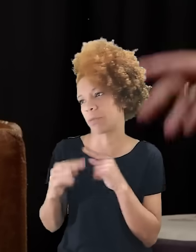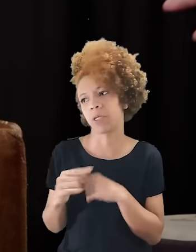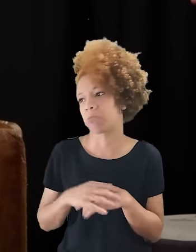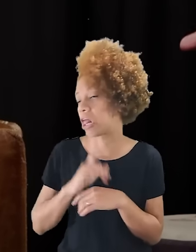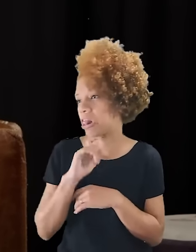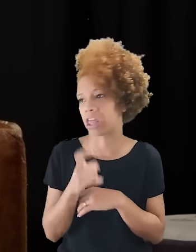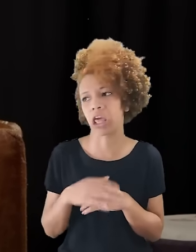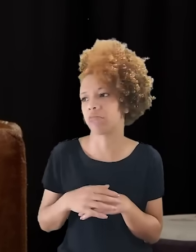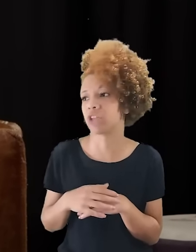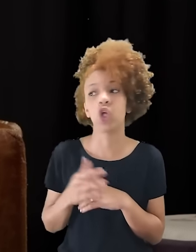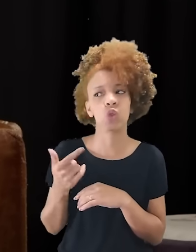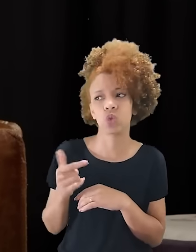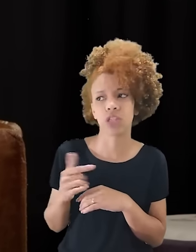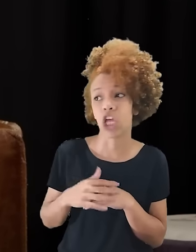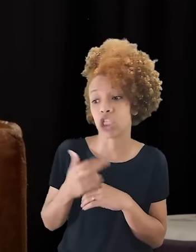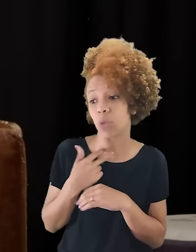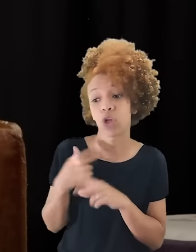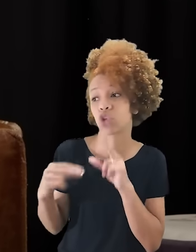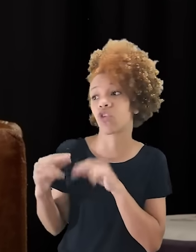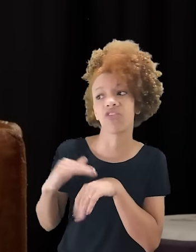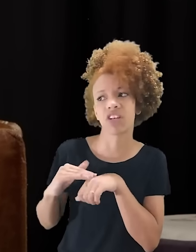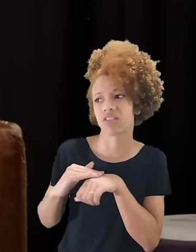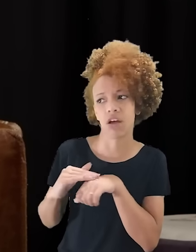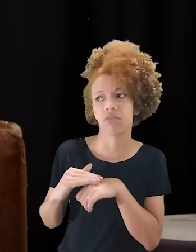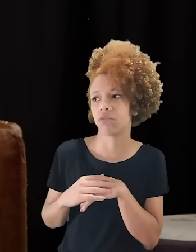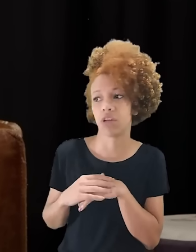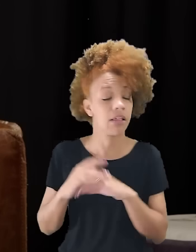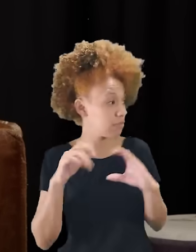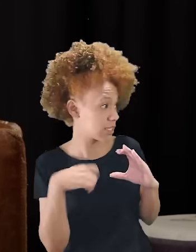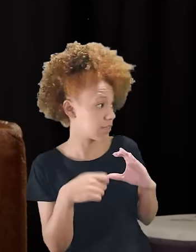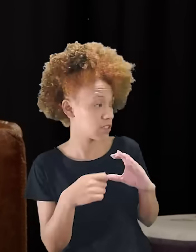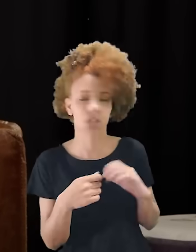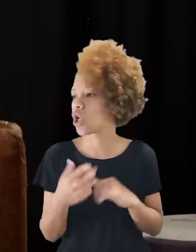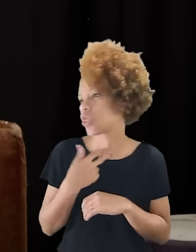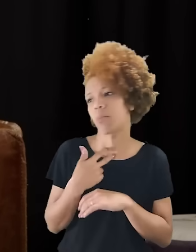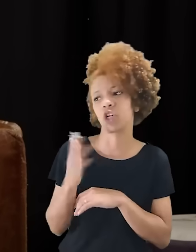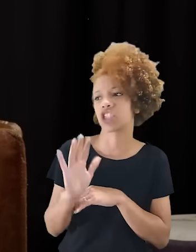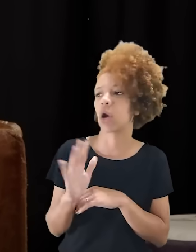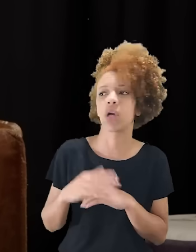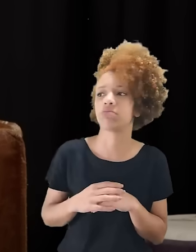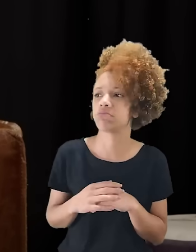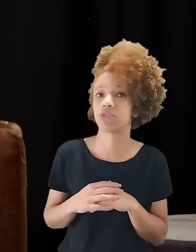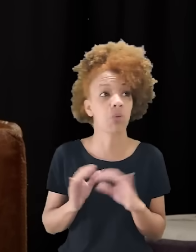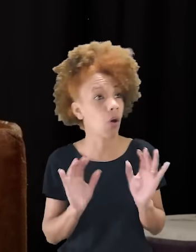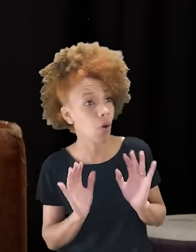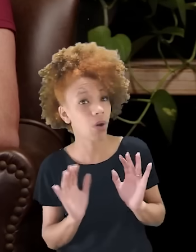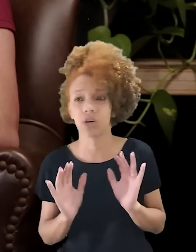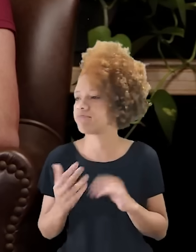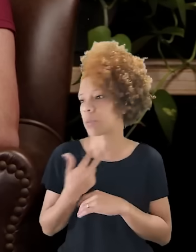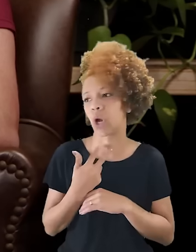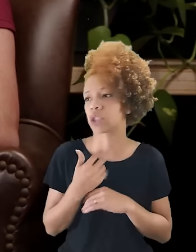deixa entrar ninguém não existe isso você não pode nem conversar nas gravações você não pode nem dar Oi então